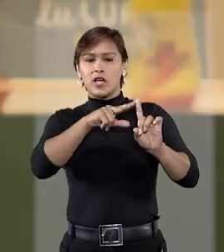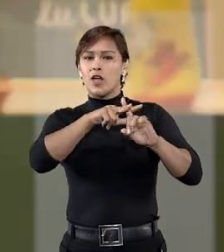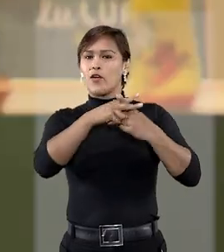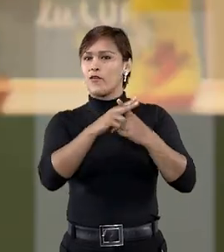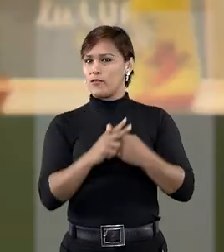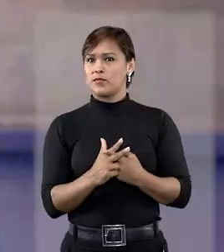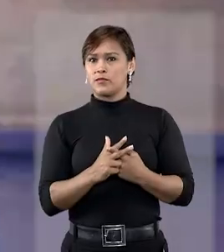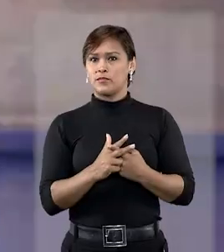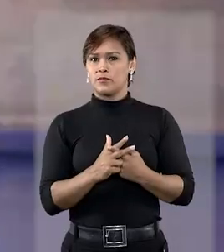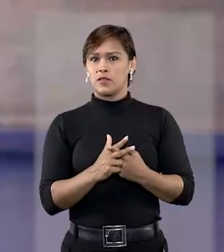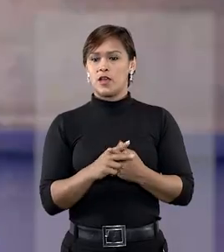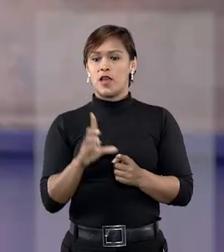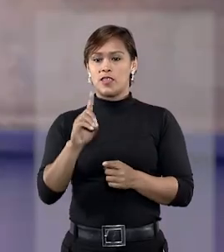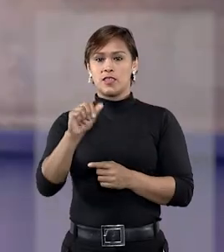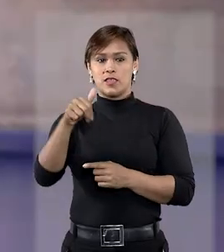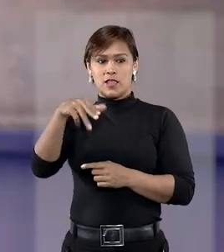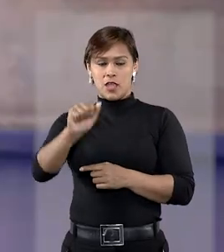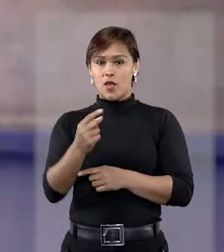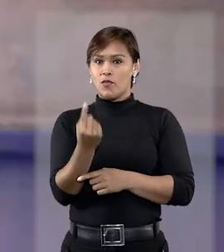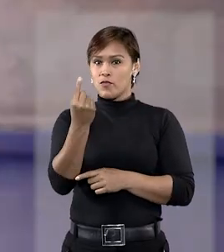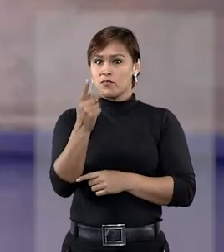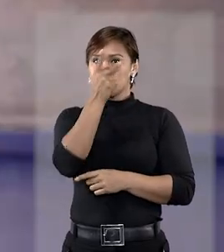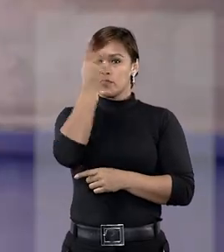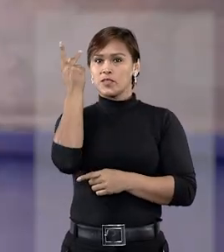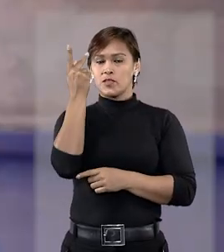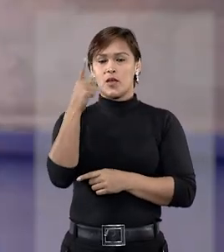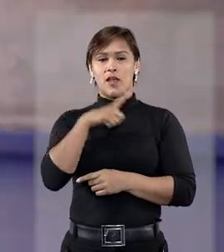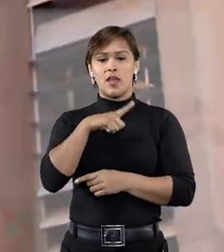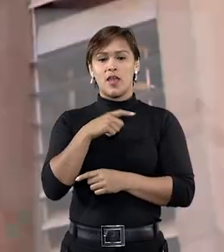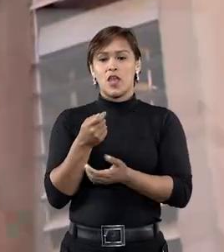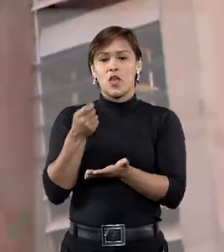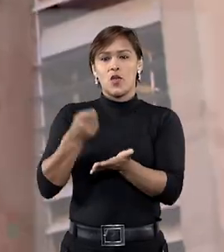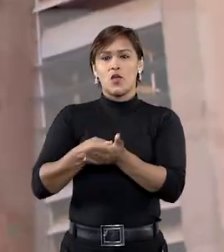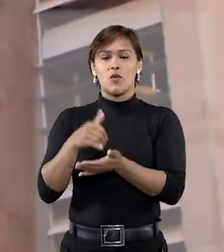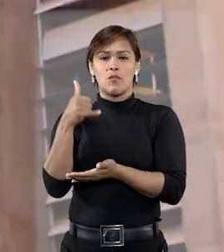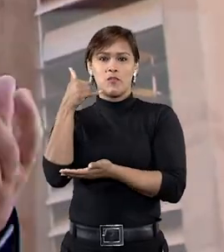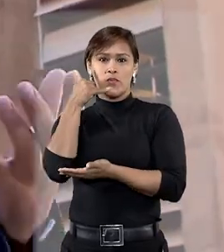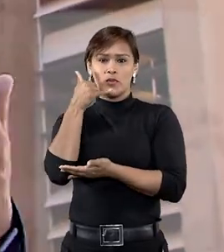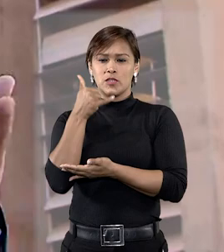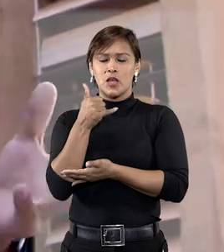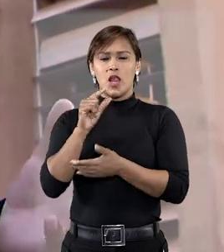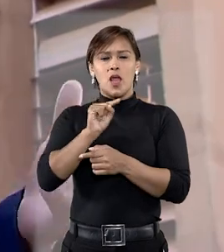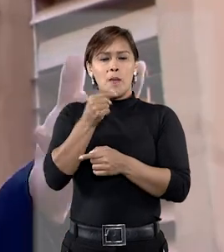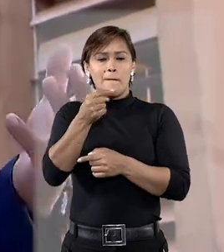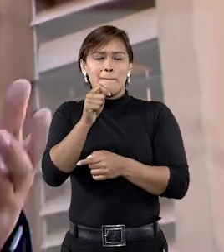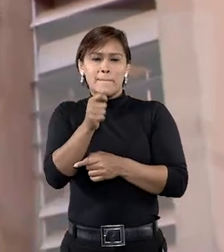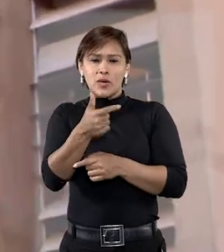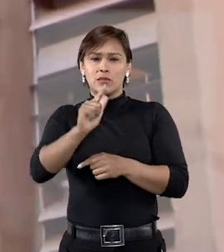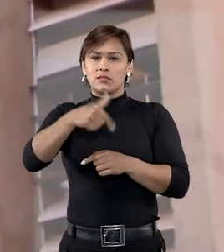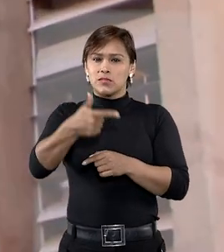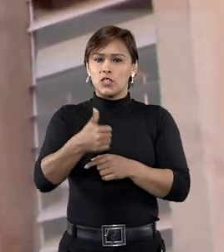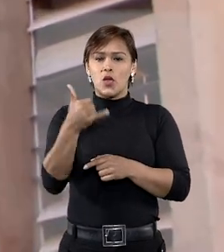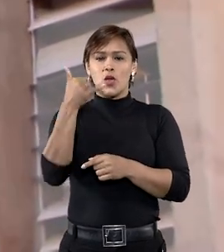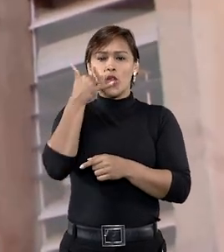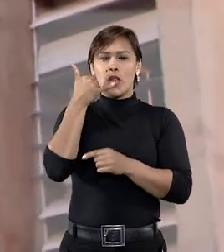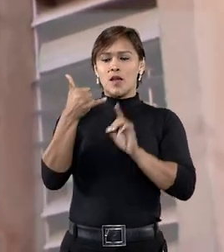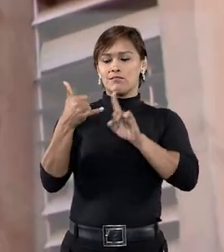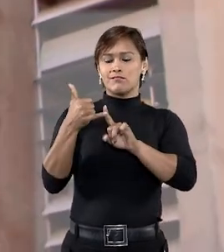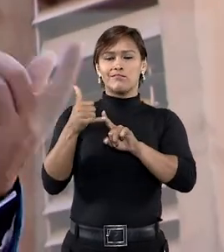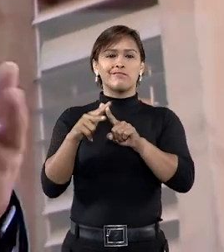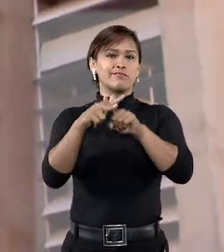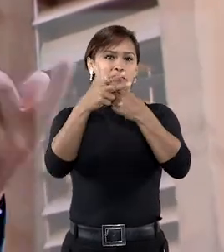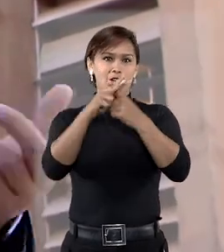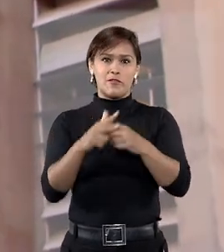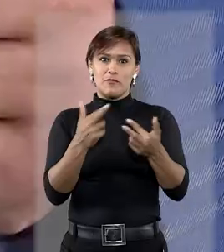com um defeito. Daniel foi uma dessas pessoas. Ele comprou um celular e pouco tempo depois o aparelho começou a